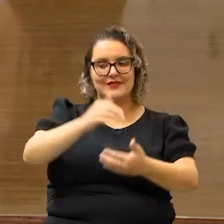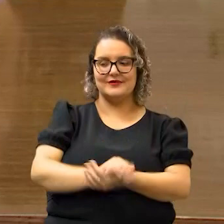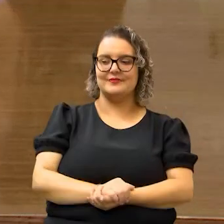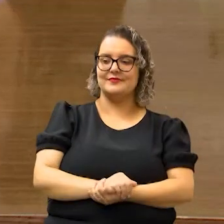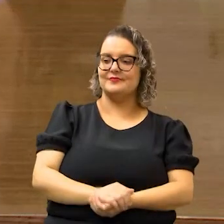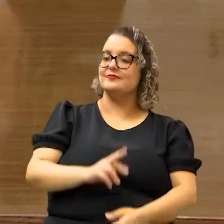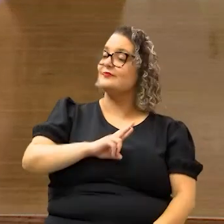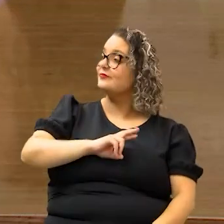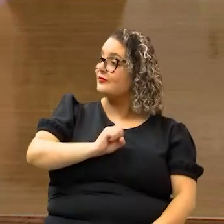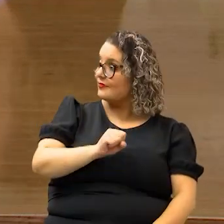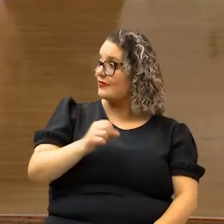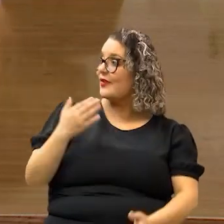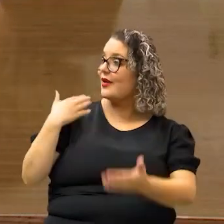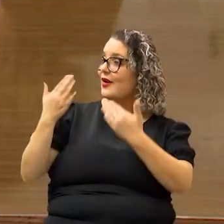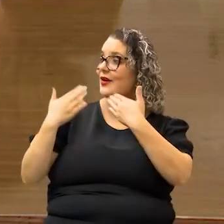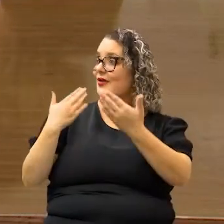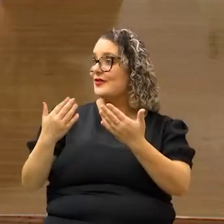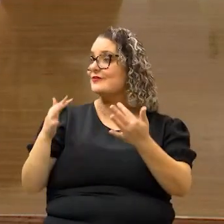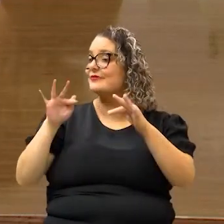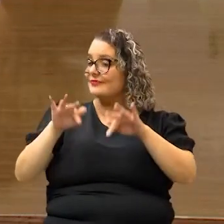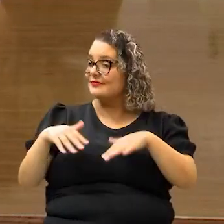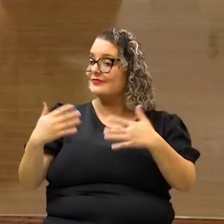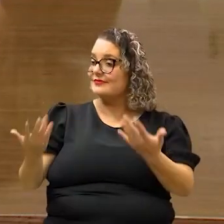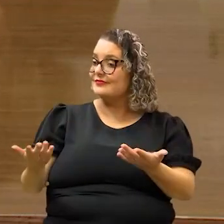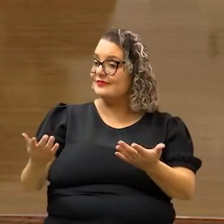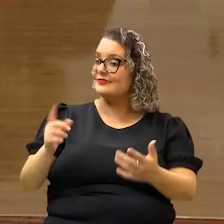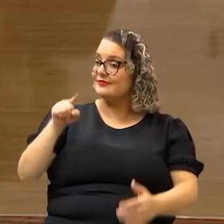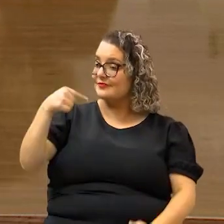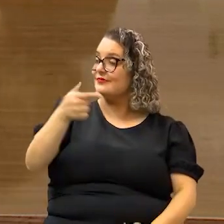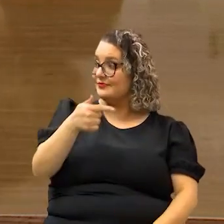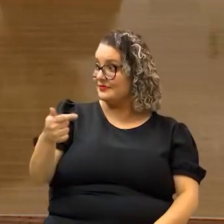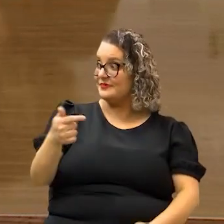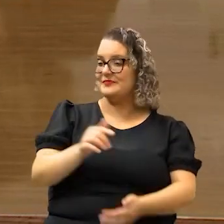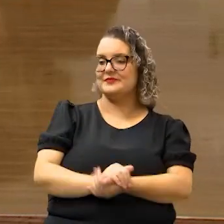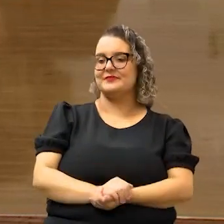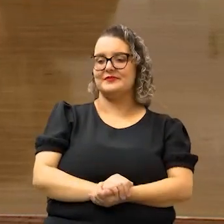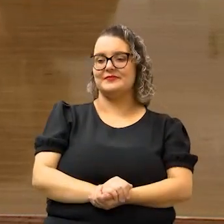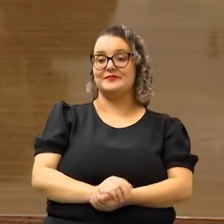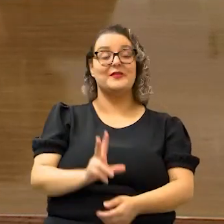e gratidão. Rossini, o nosso bate-papo fica por aqui.